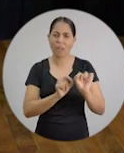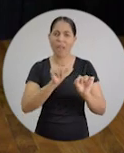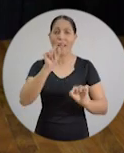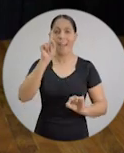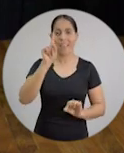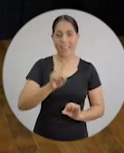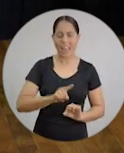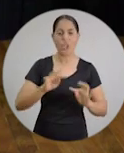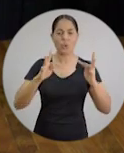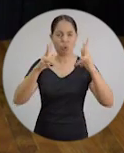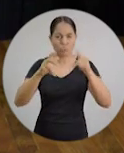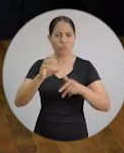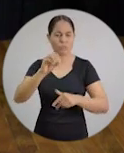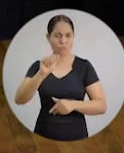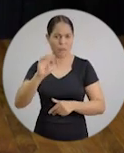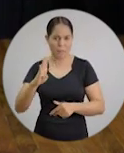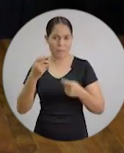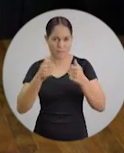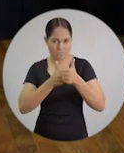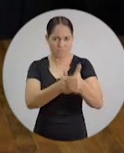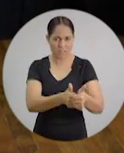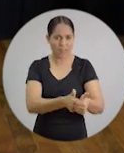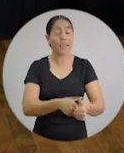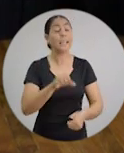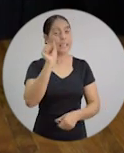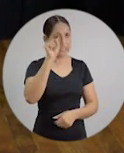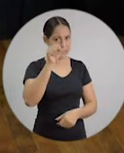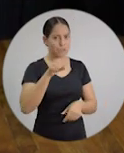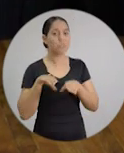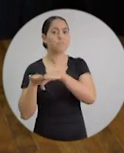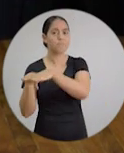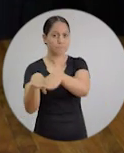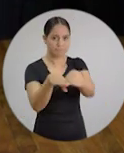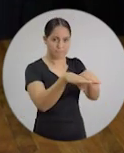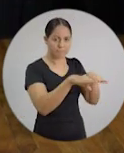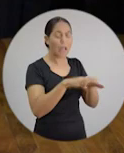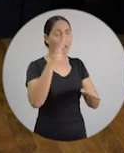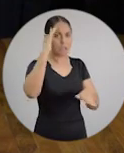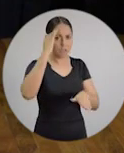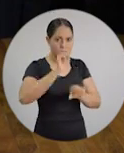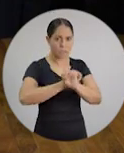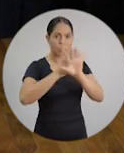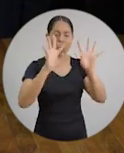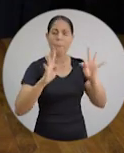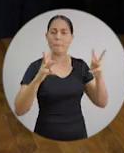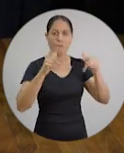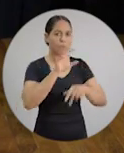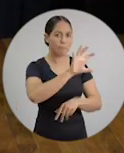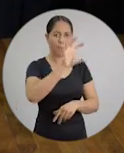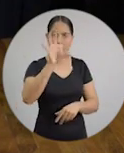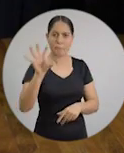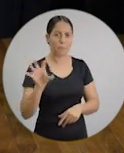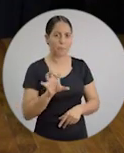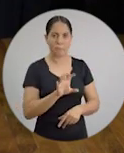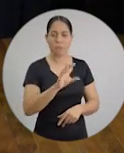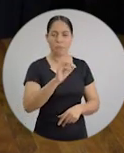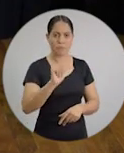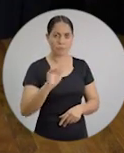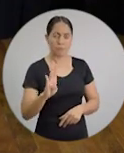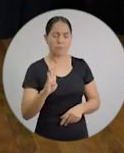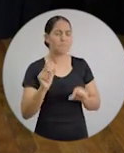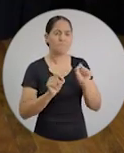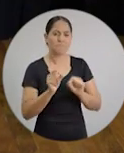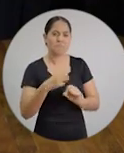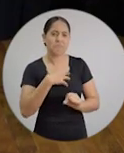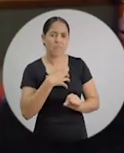um consentimento que todas as OABs agora têm que seguir. É uma consolidação de um entendimento que vale para todas